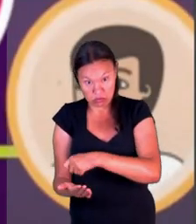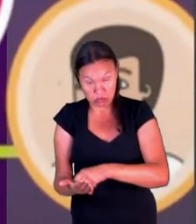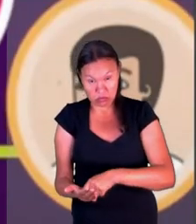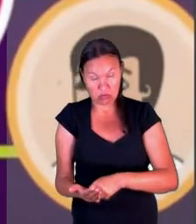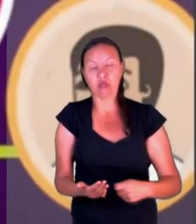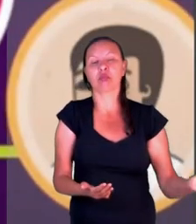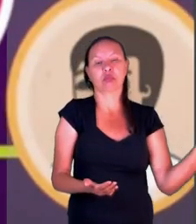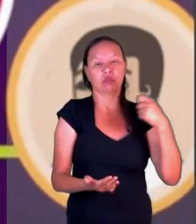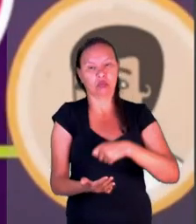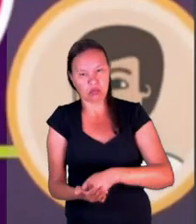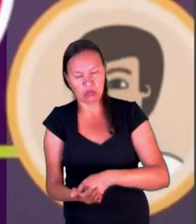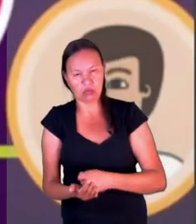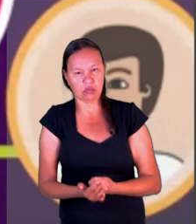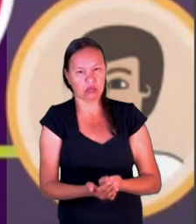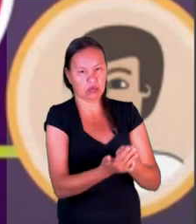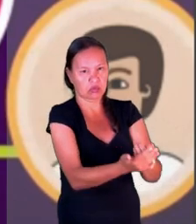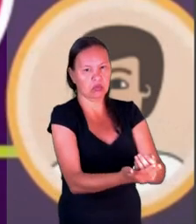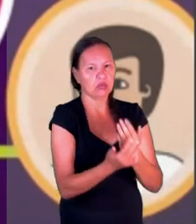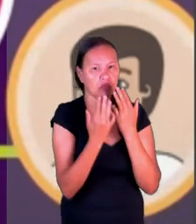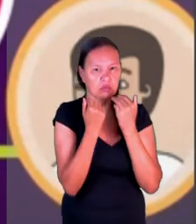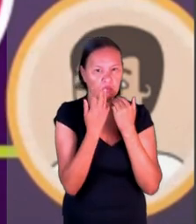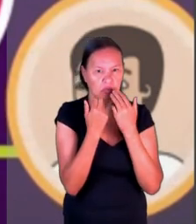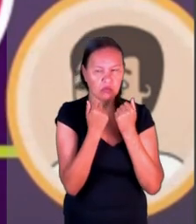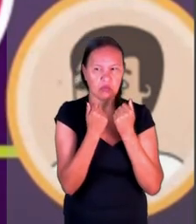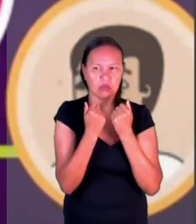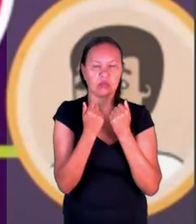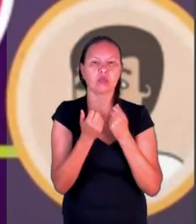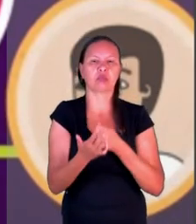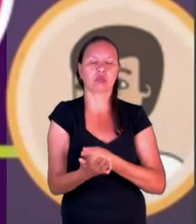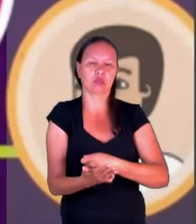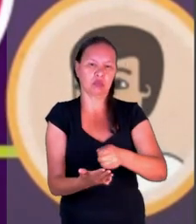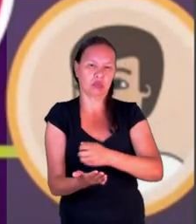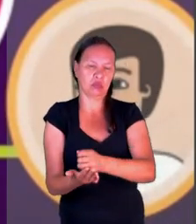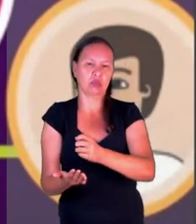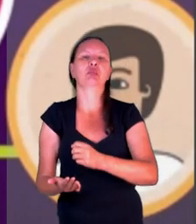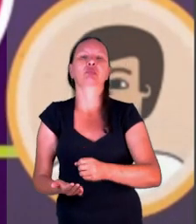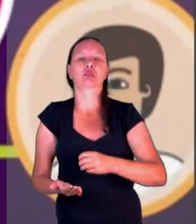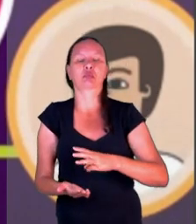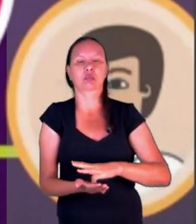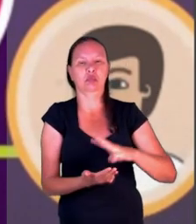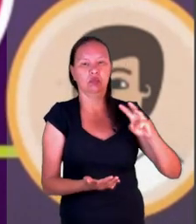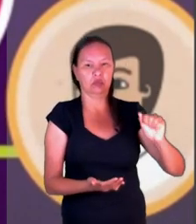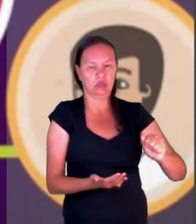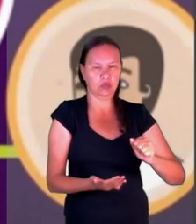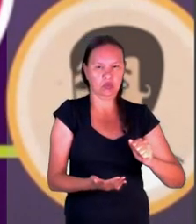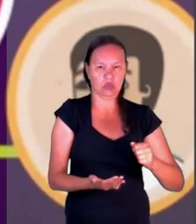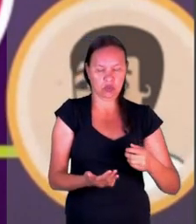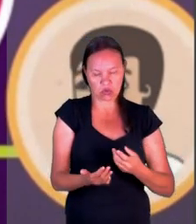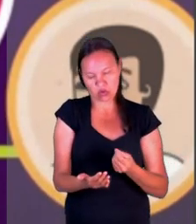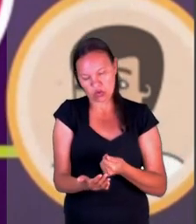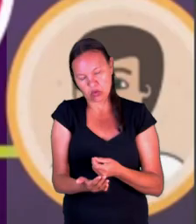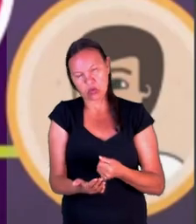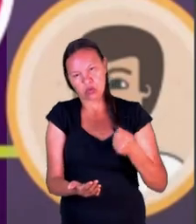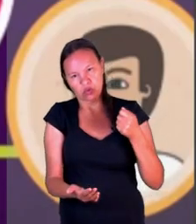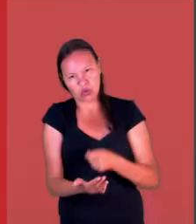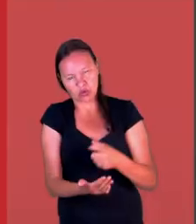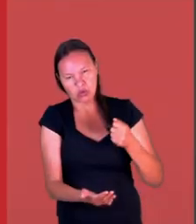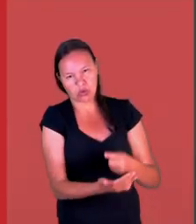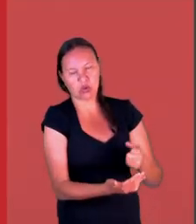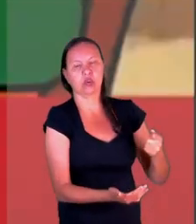fornecimento entregar os alimentos e emitir a nota fiscal para receber o valor pela